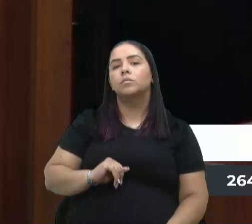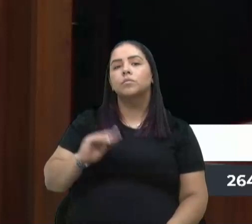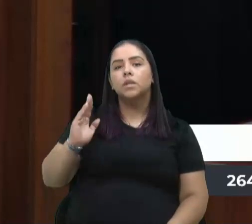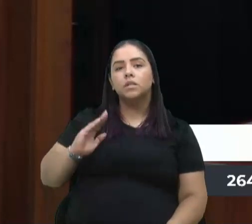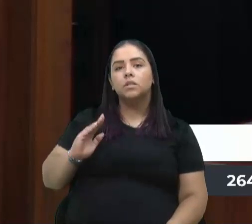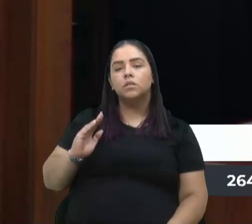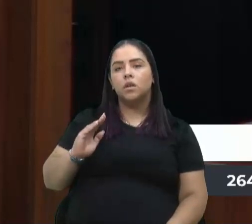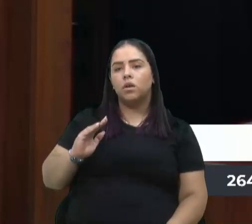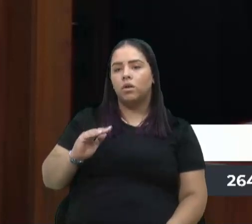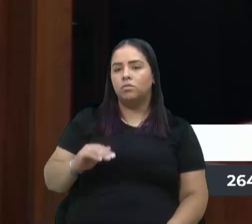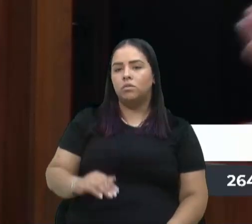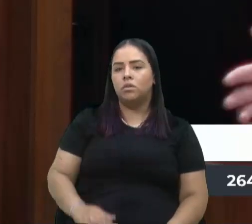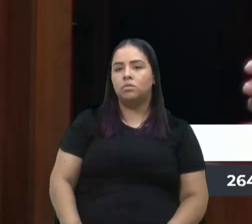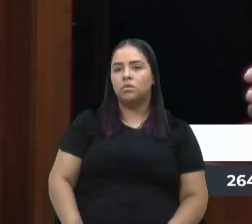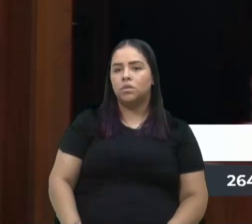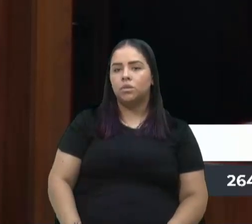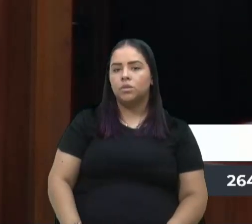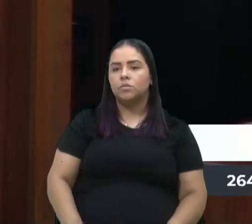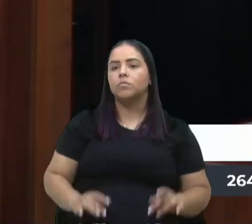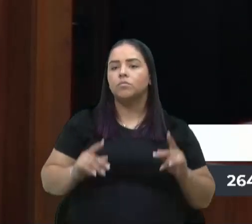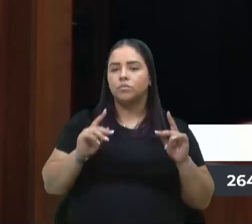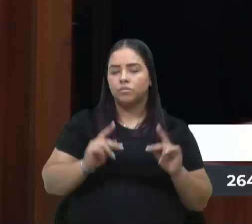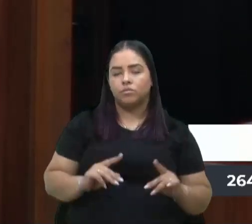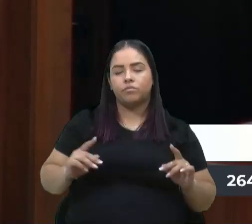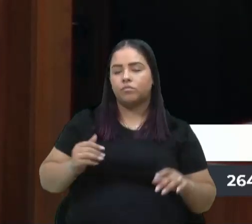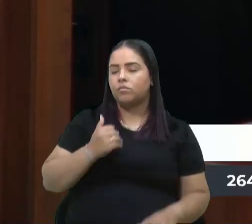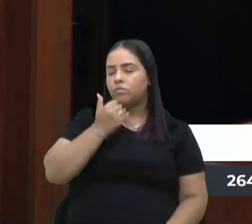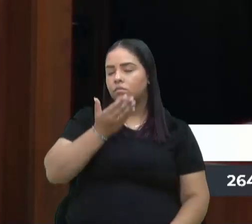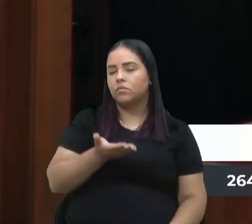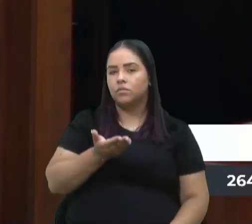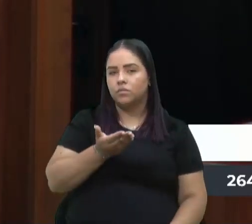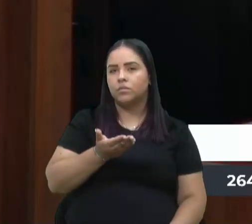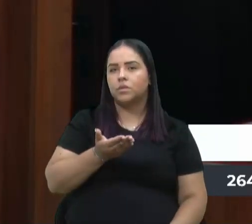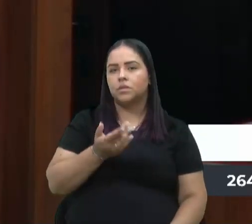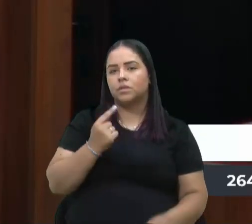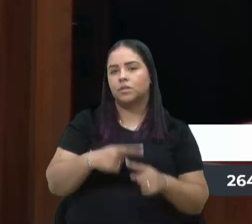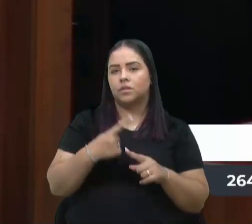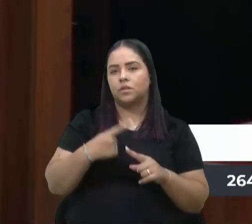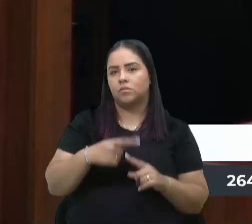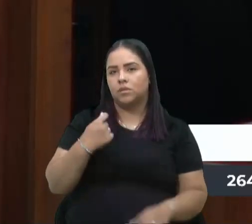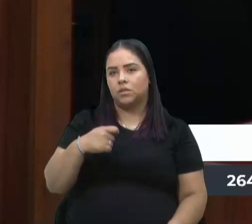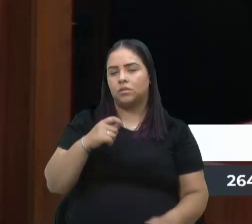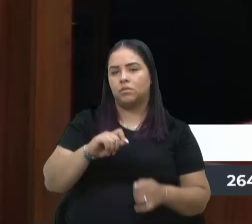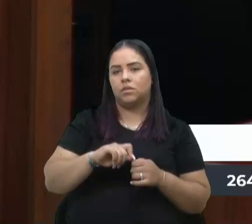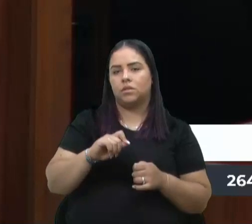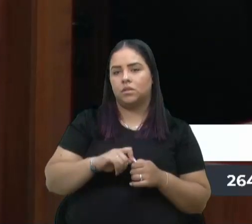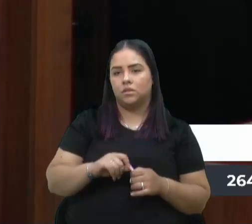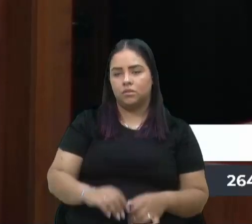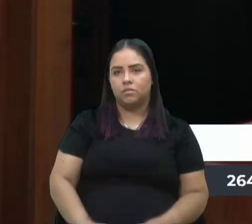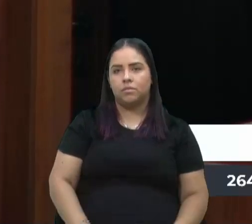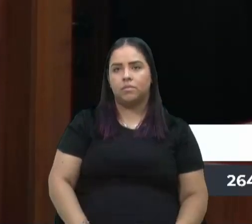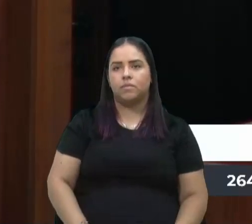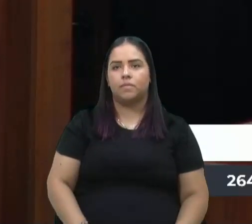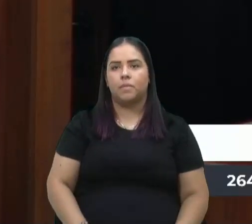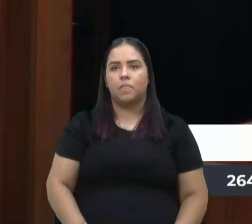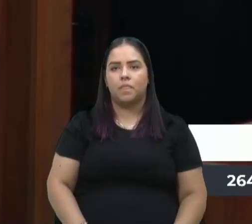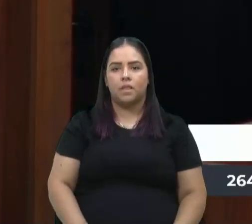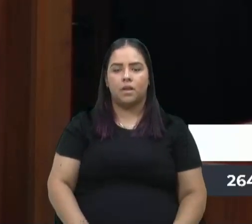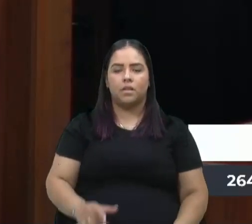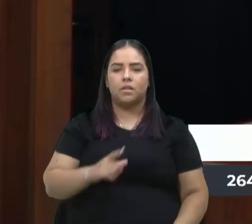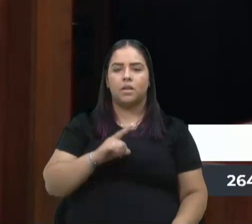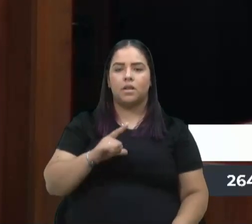mais efetivos, não adianta, porque isso tem que ser feito. E quanto à